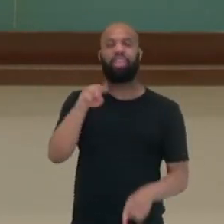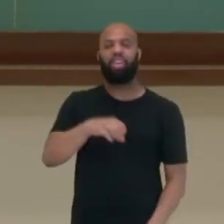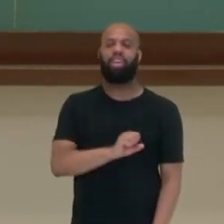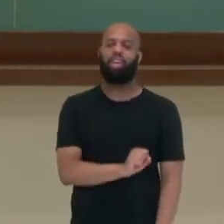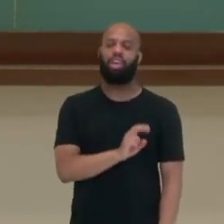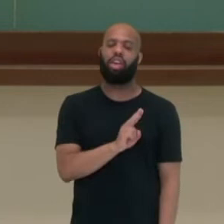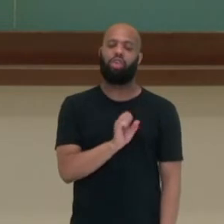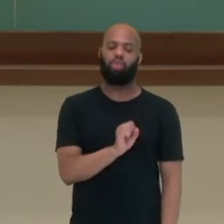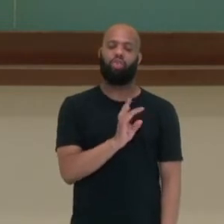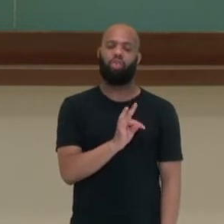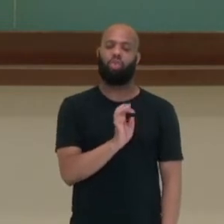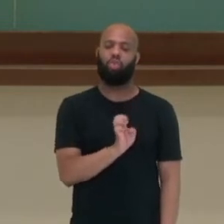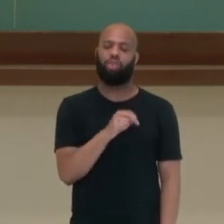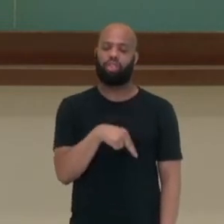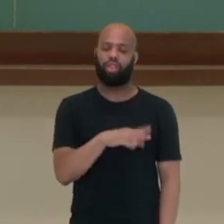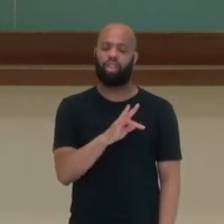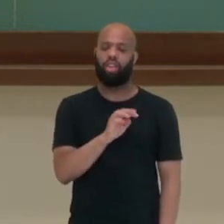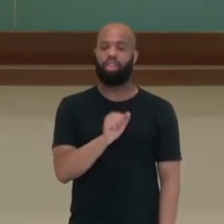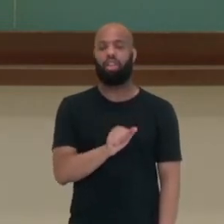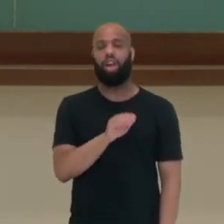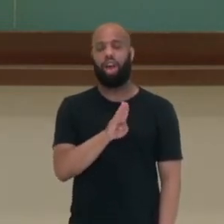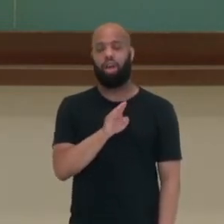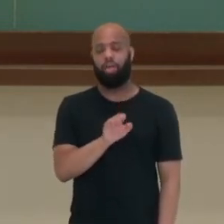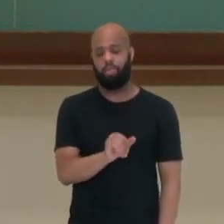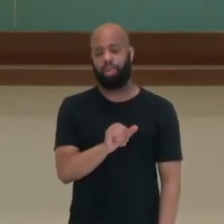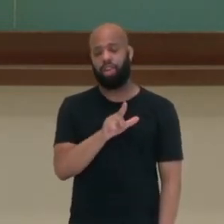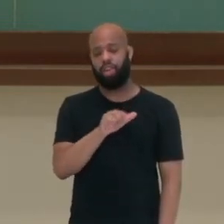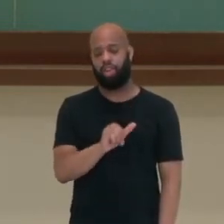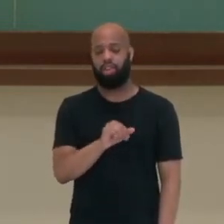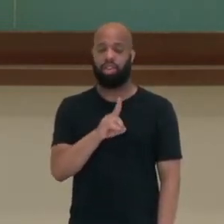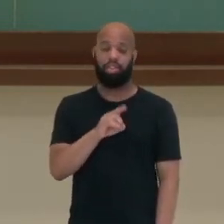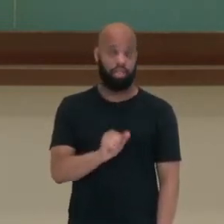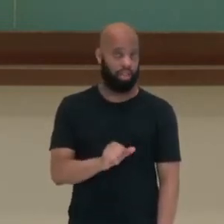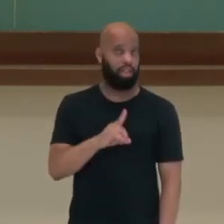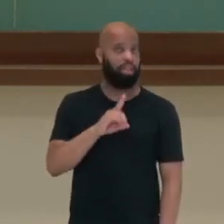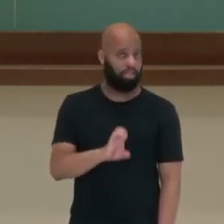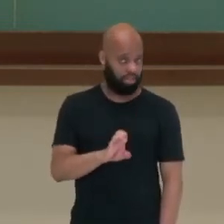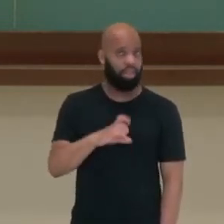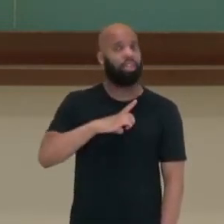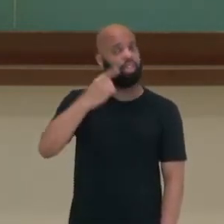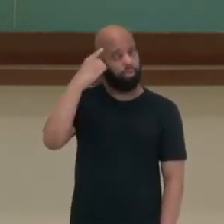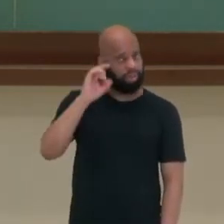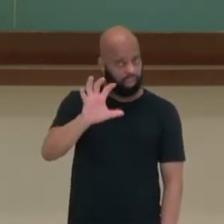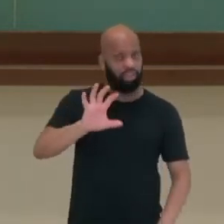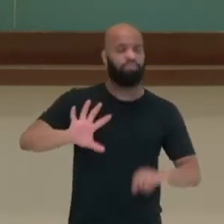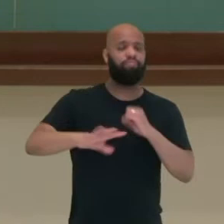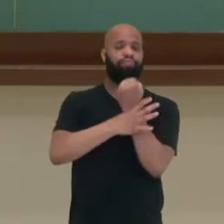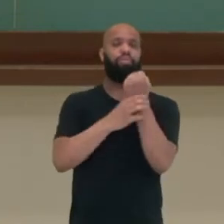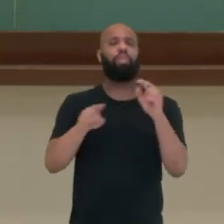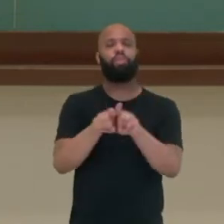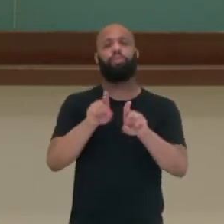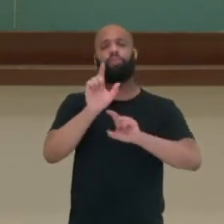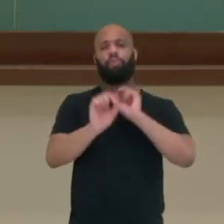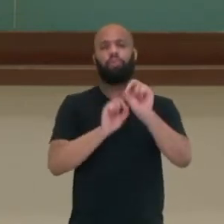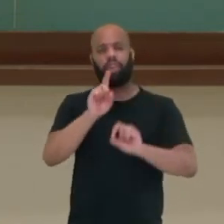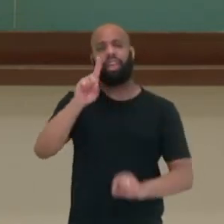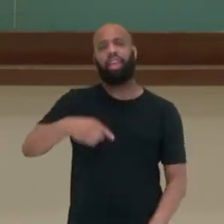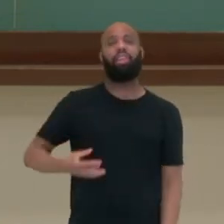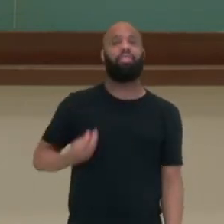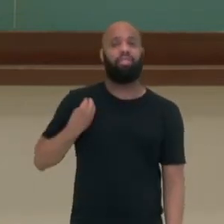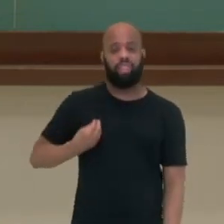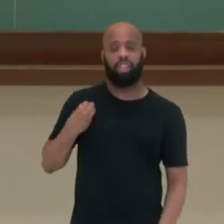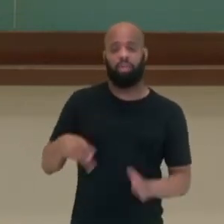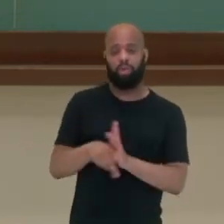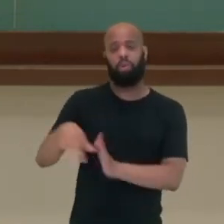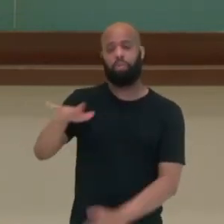Sustentabilidade, pensar formas de não explorar a natureza, garantindo a sobrevivência